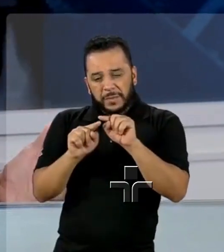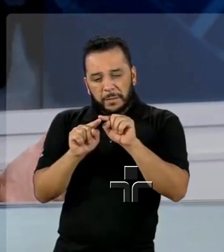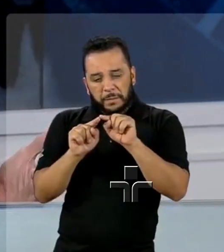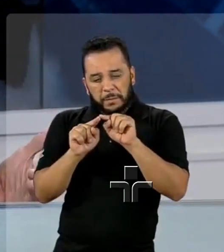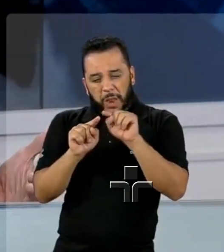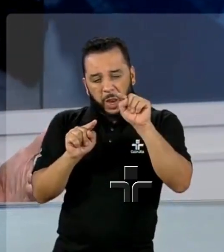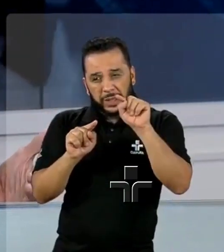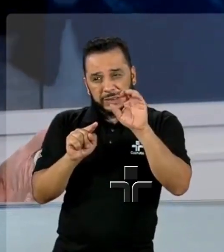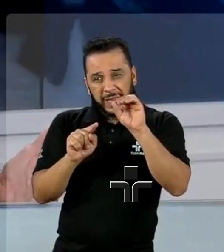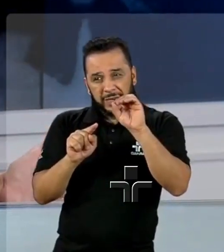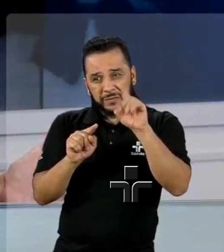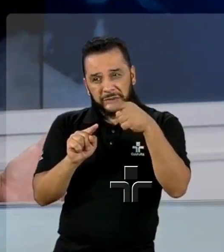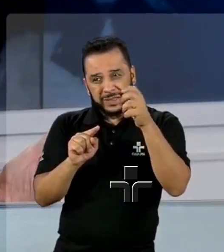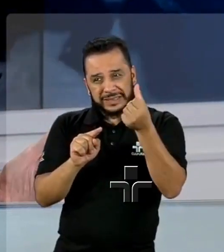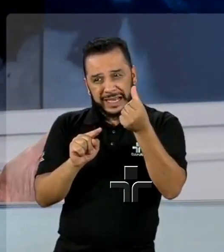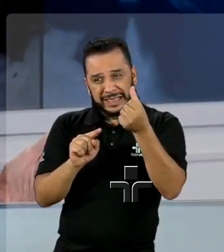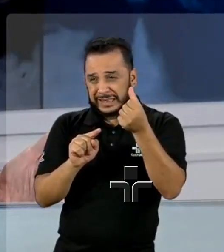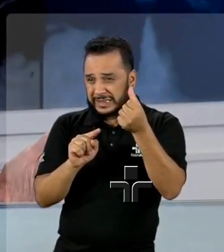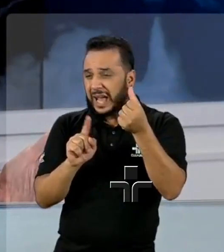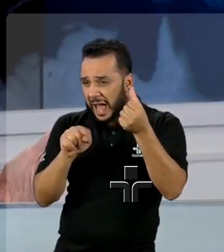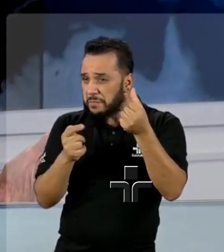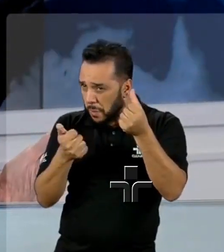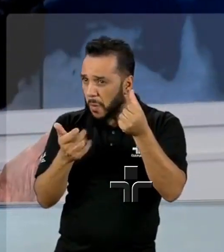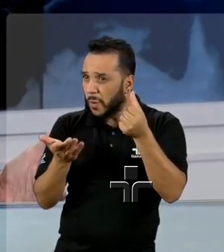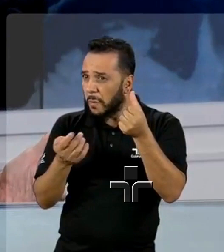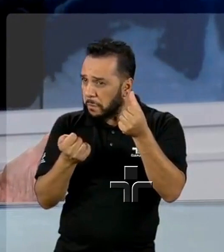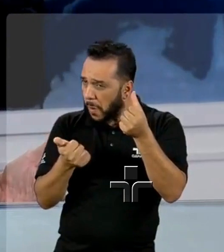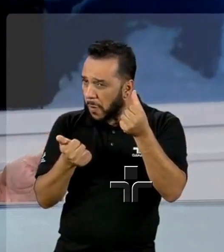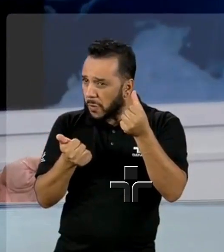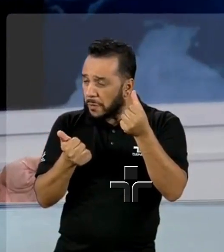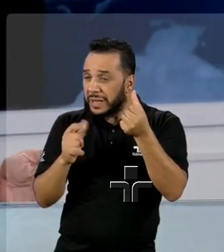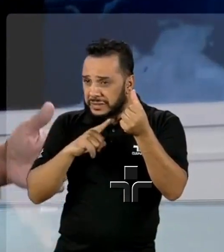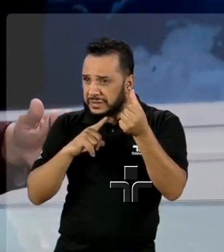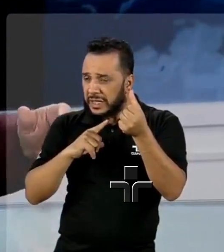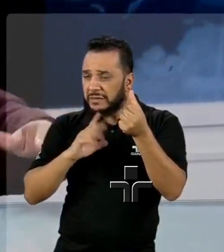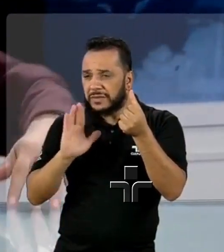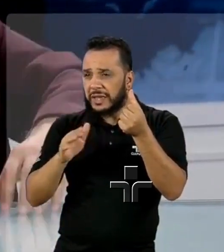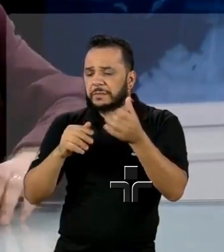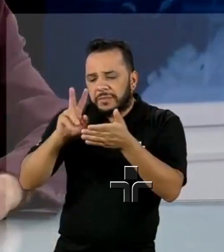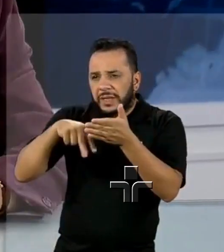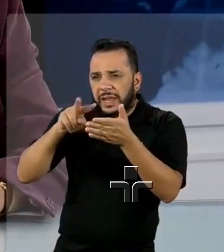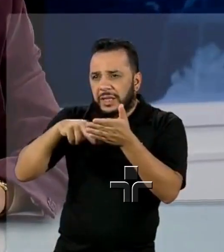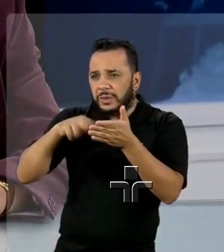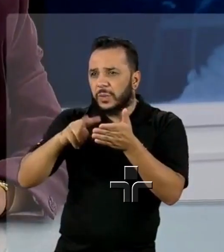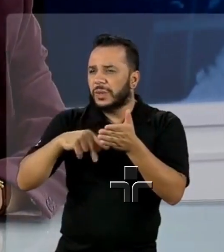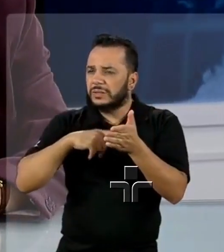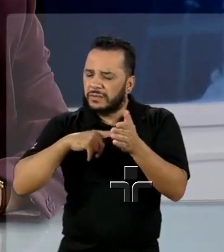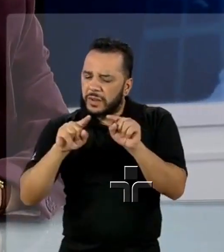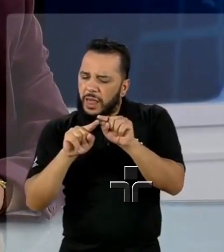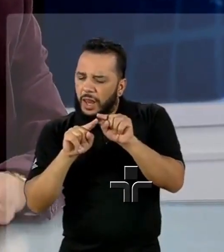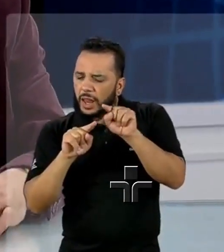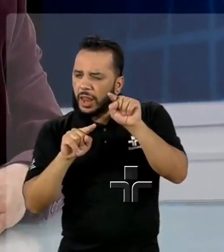0,6%, continua baixa. Mas houve um boom em leitura, e eu acho que aí tem uma coisa interessante que talvez